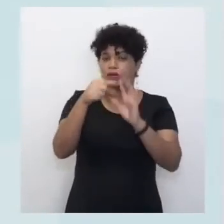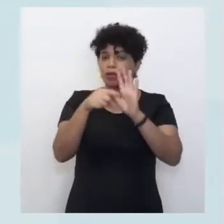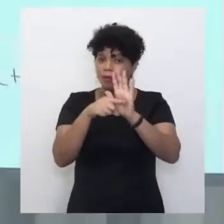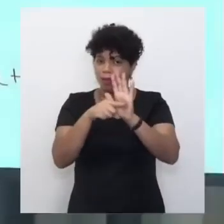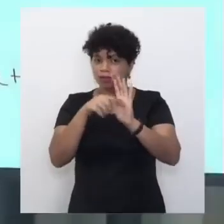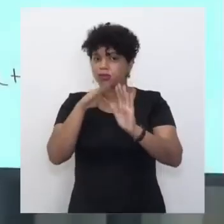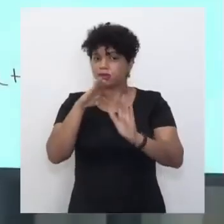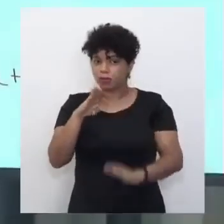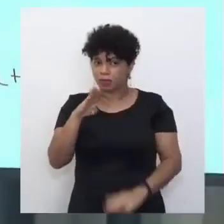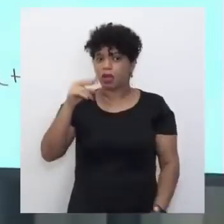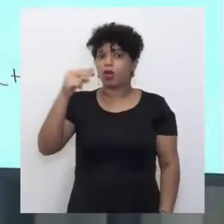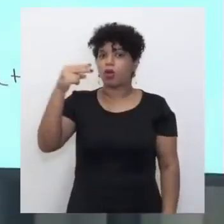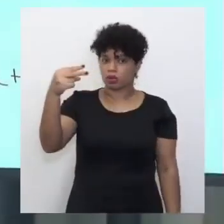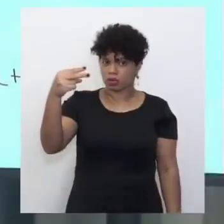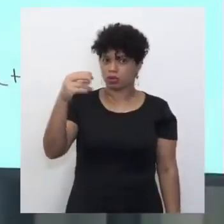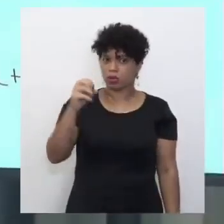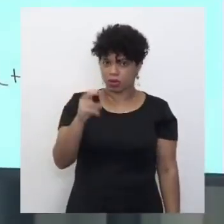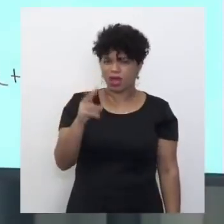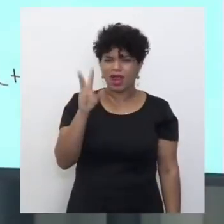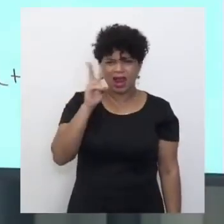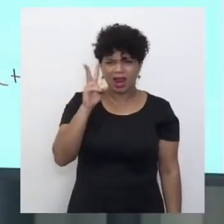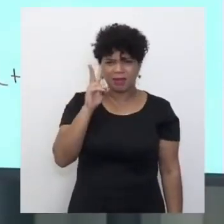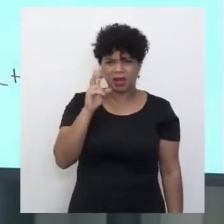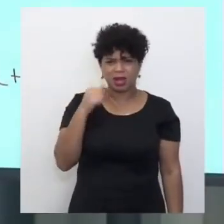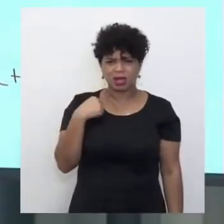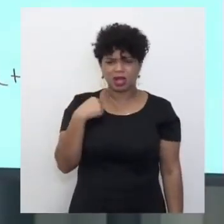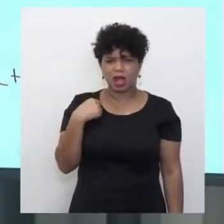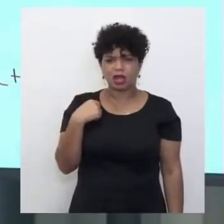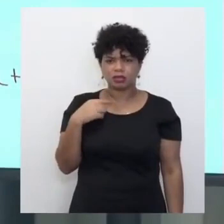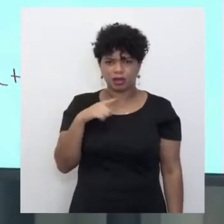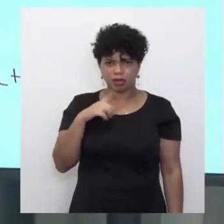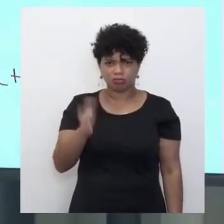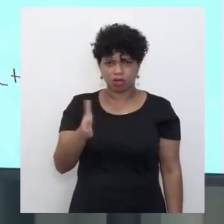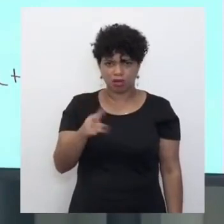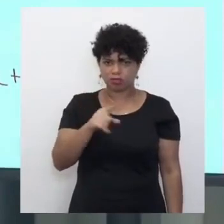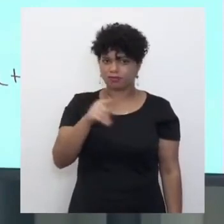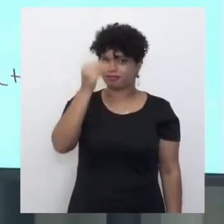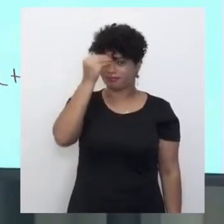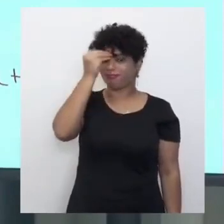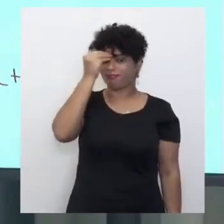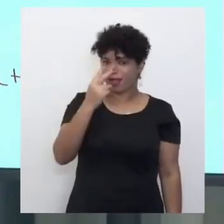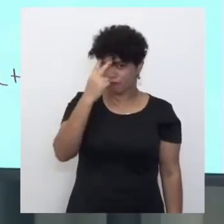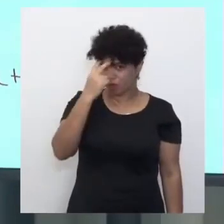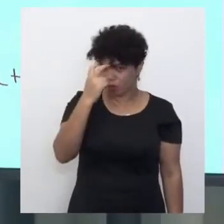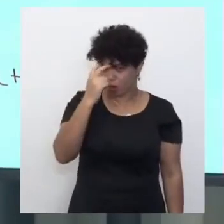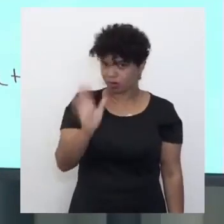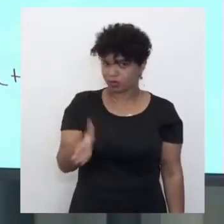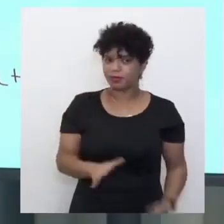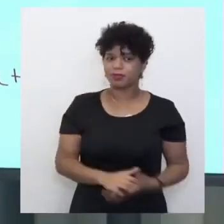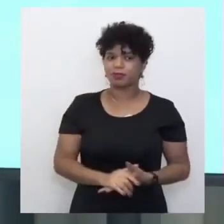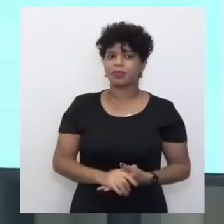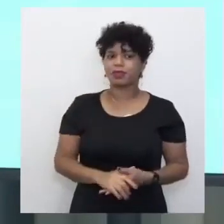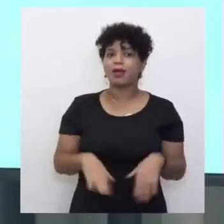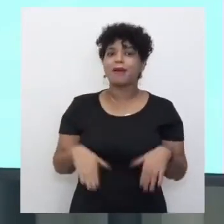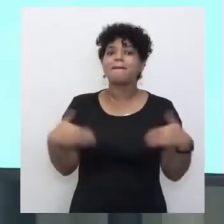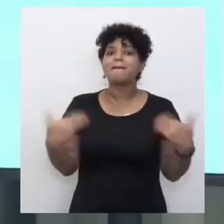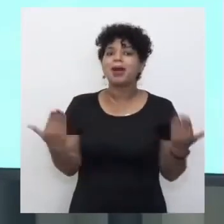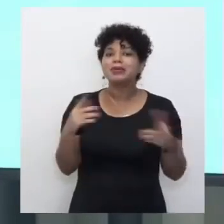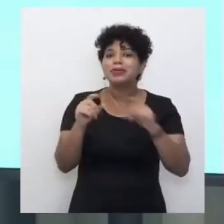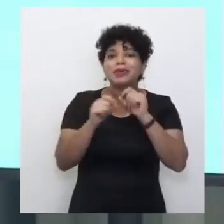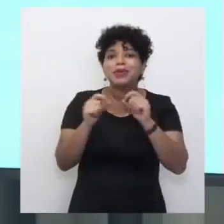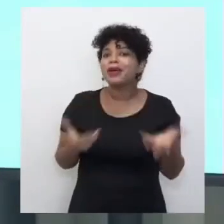ao quadrado. Lembraram desse produto notável? Tá. Aí você fala, e que nós